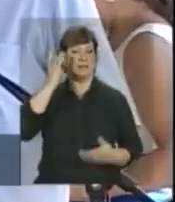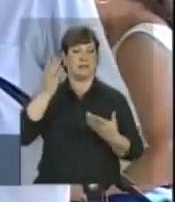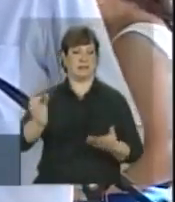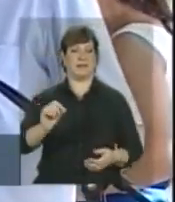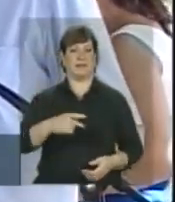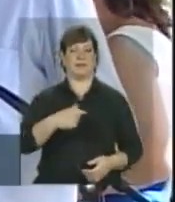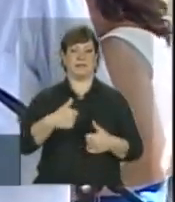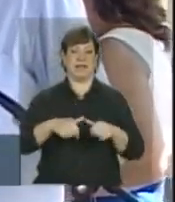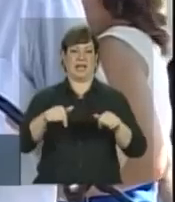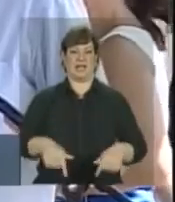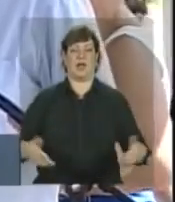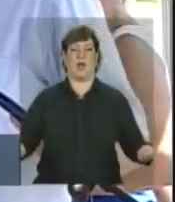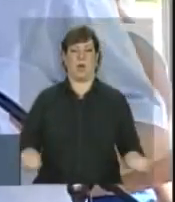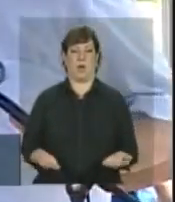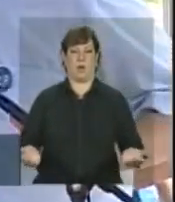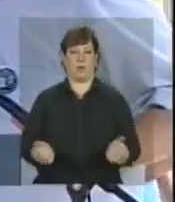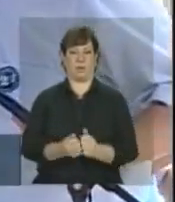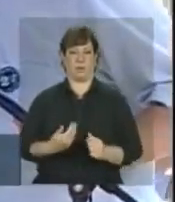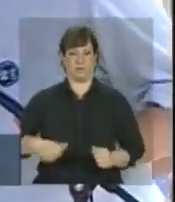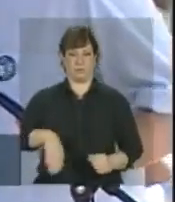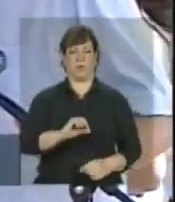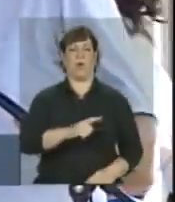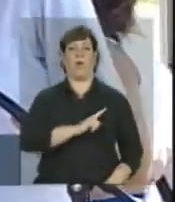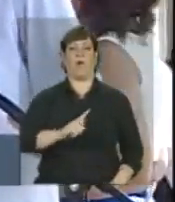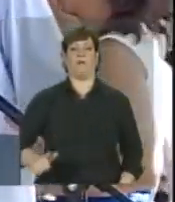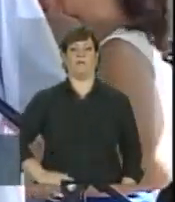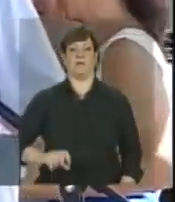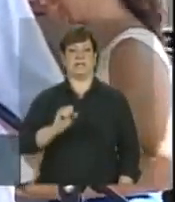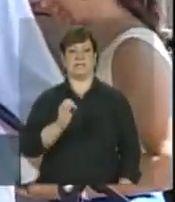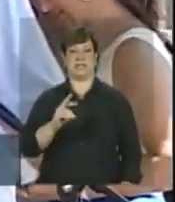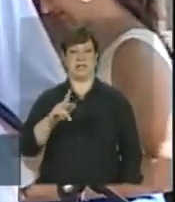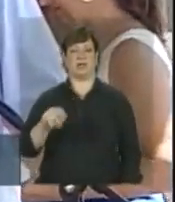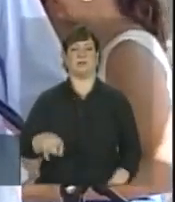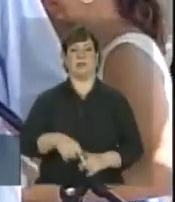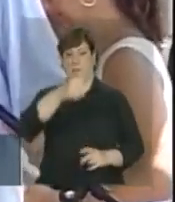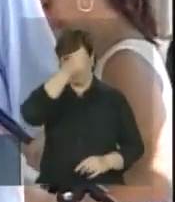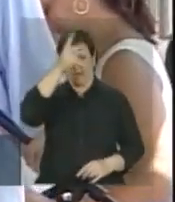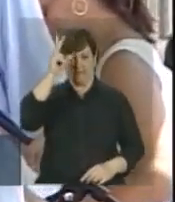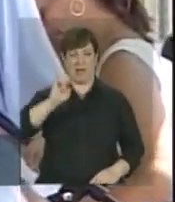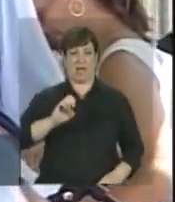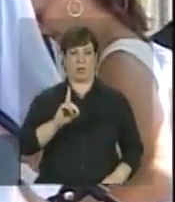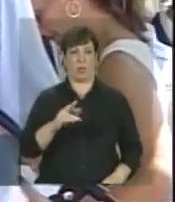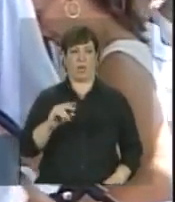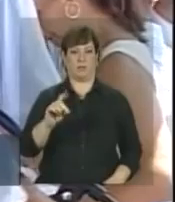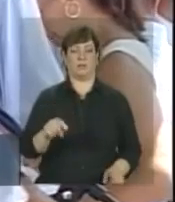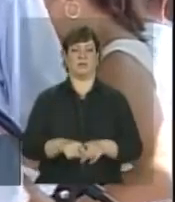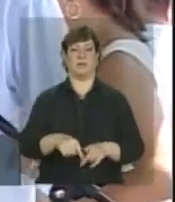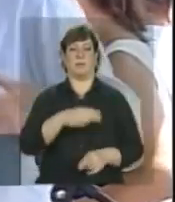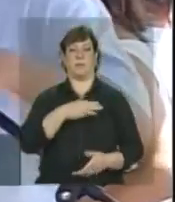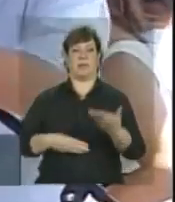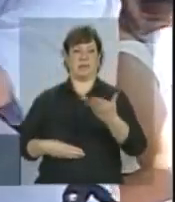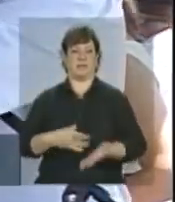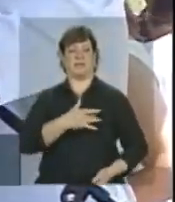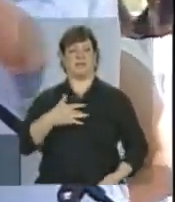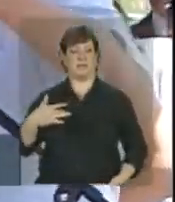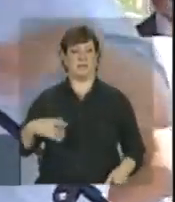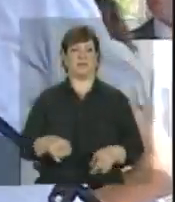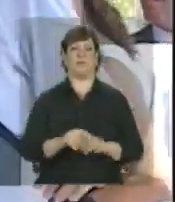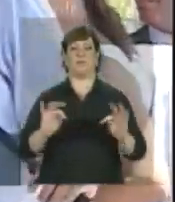presente conosco aqui hoje, governador Sérgio Cabral, prefeito Eduardo Paes, ministro Alexandre Padilha. Em nome desses